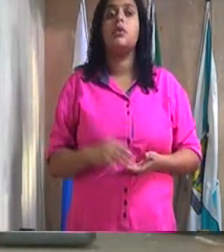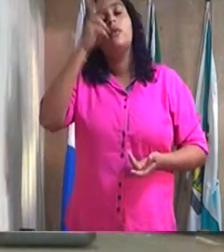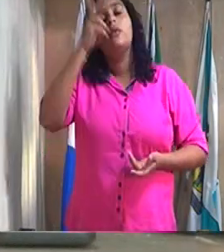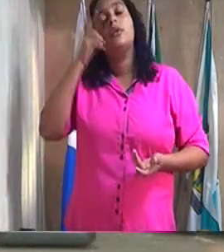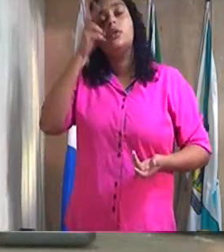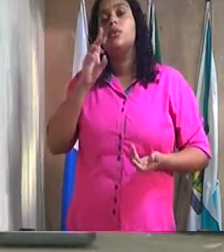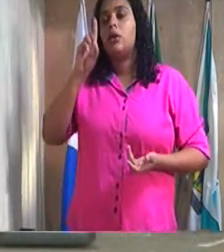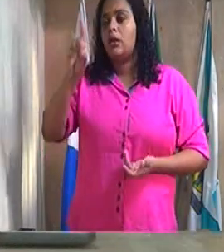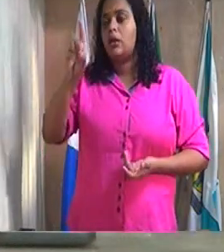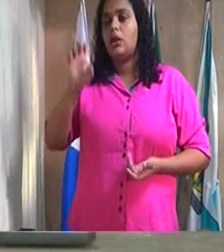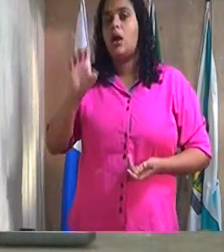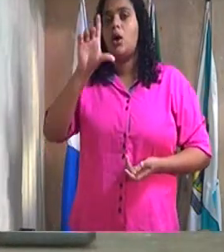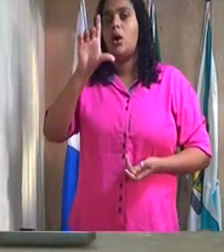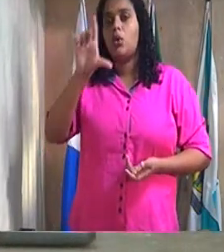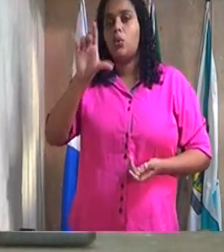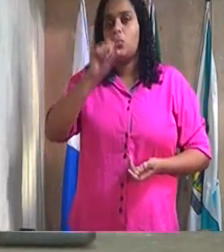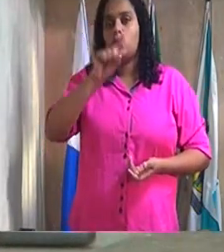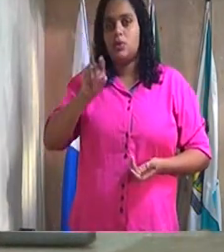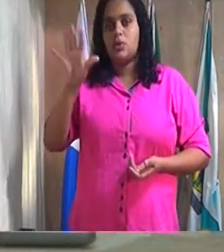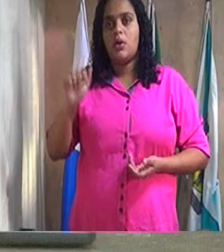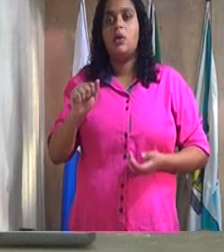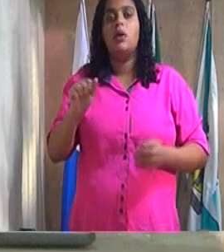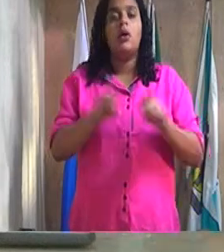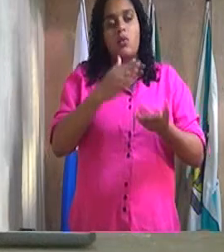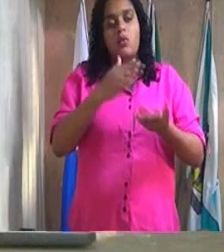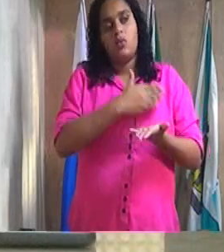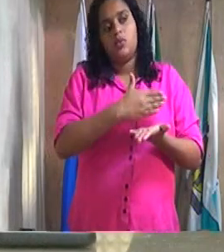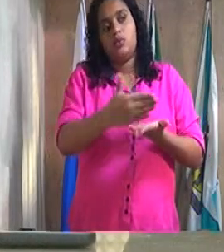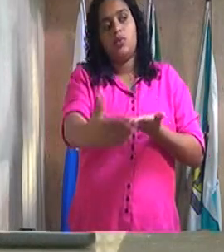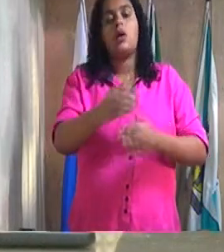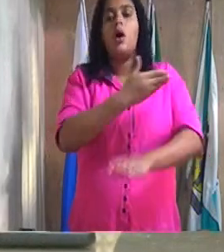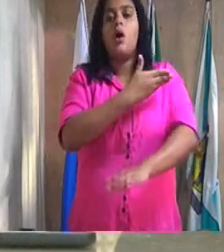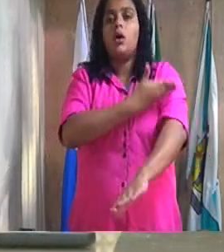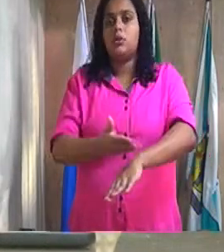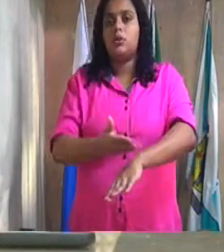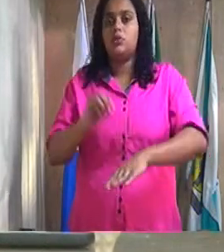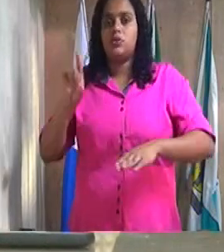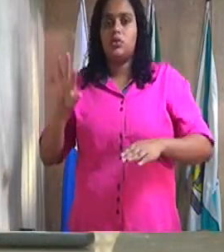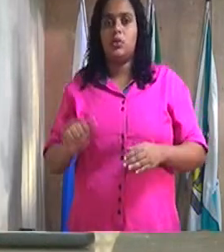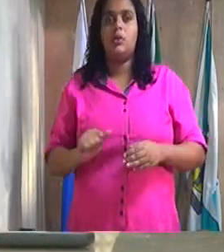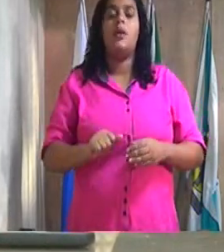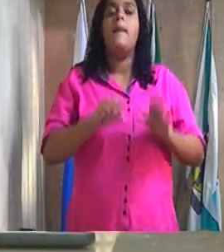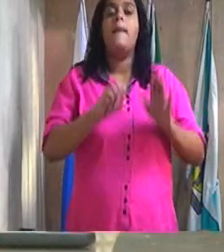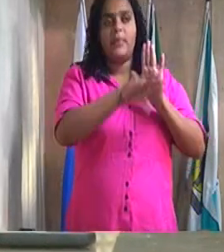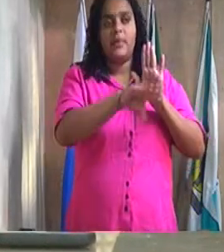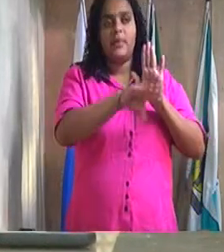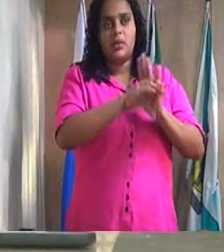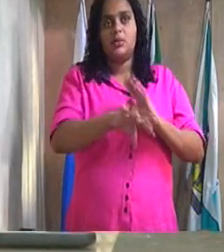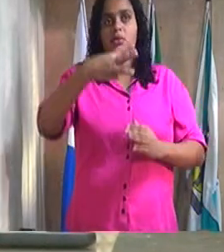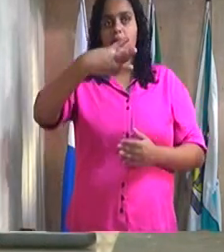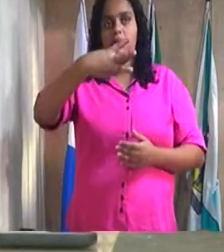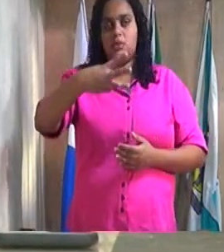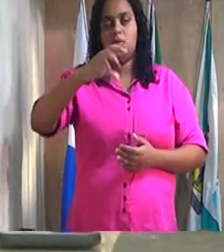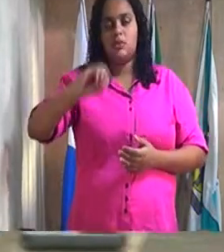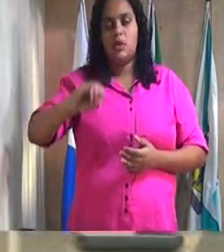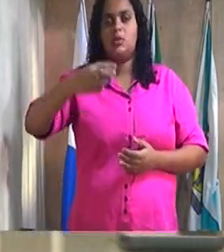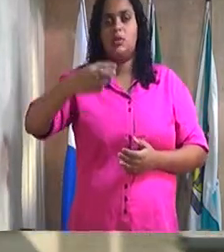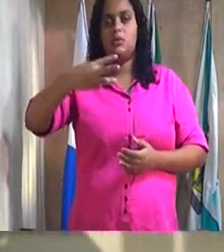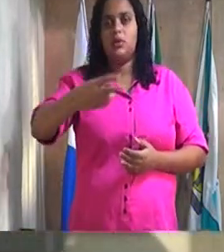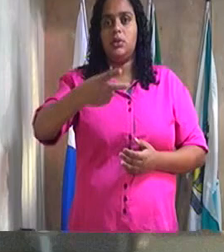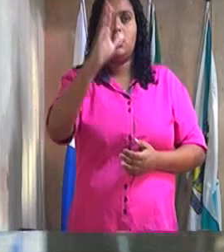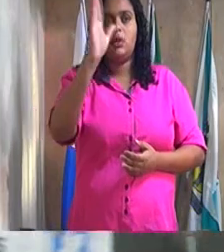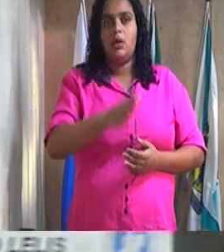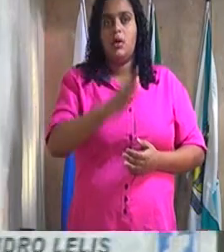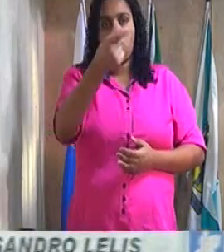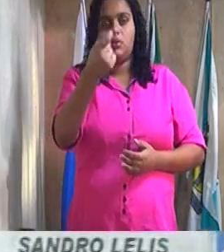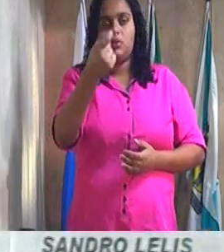Oliveira que prossiga com a ordem do dia. Mensagem número 030, Gabinete do Prefeito, 2018.